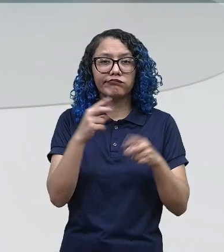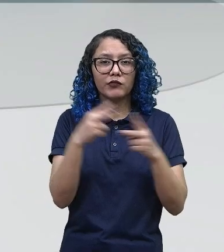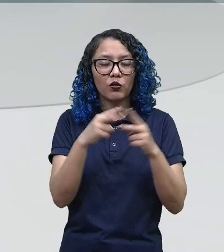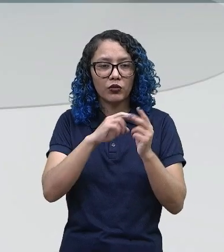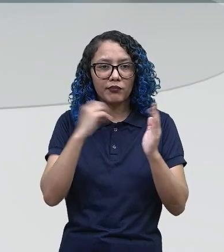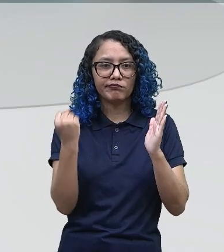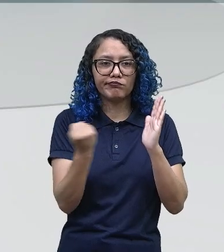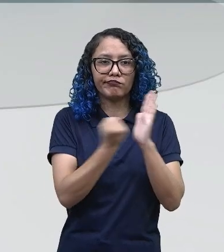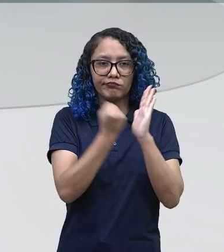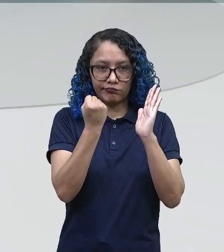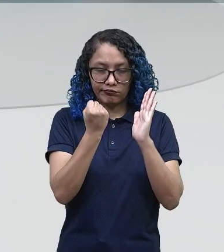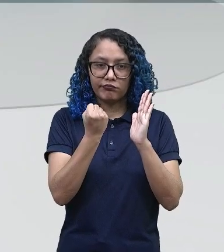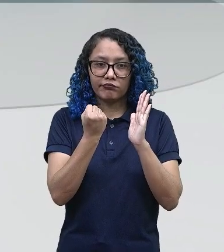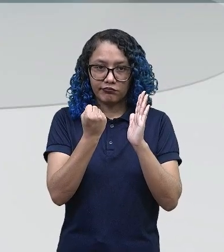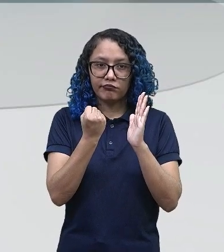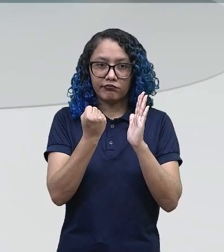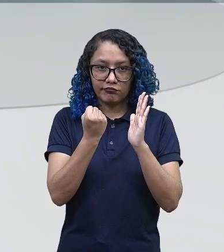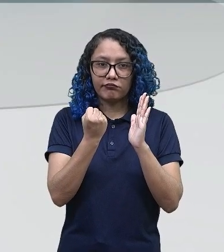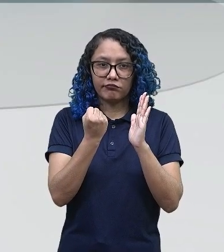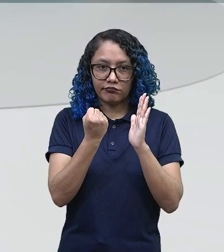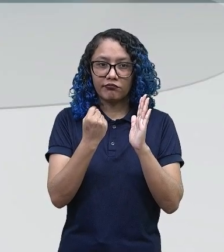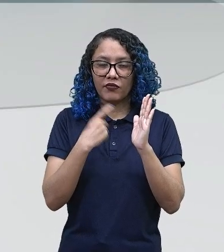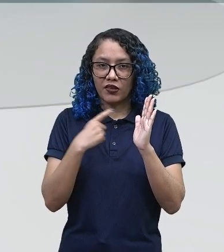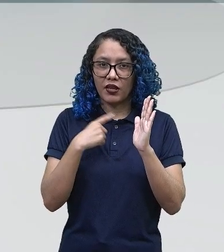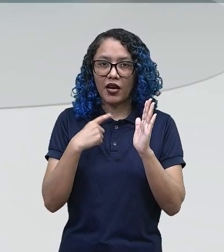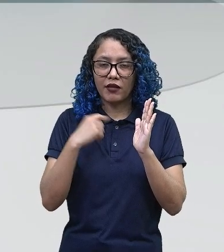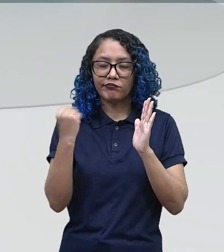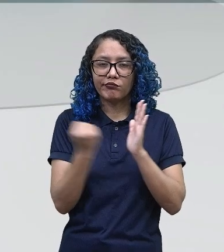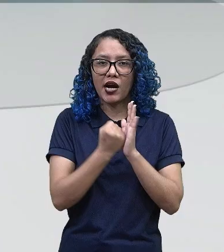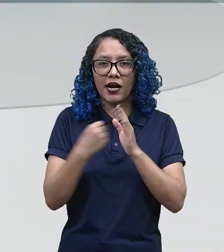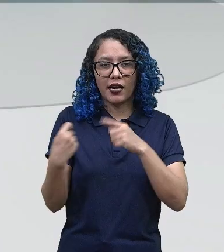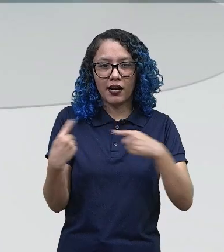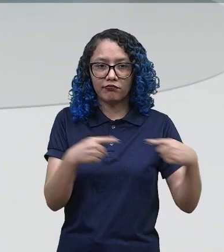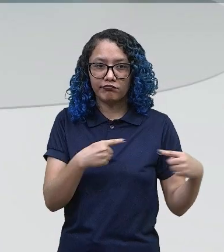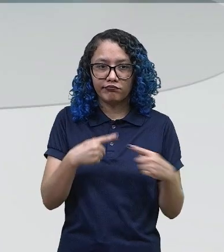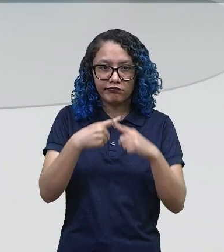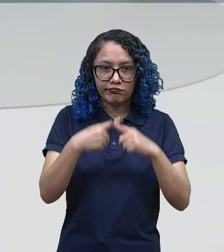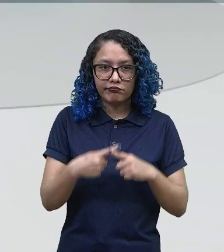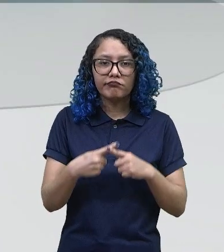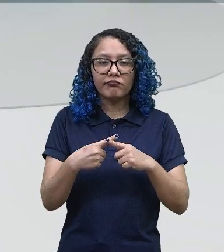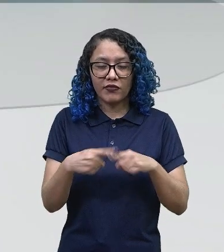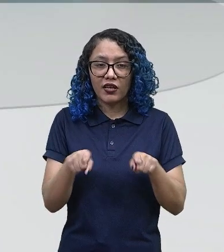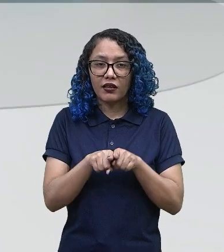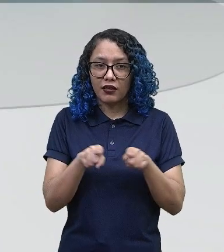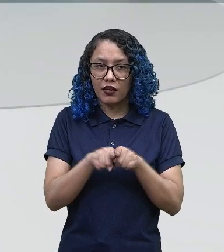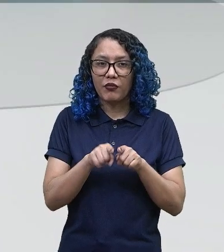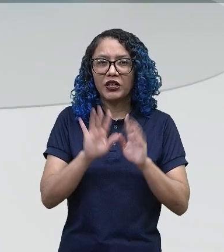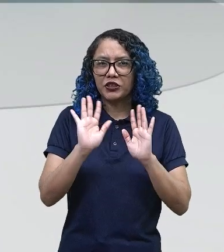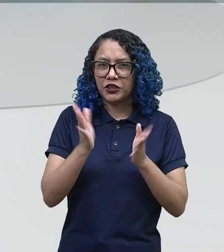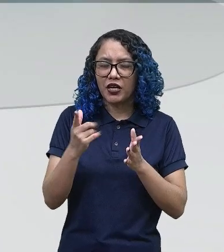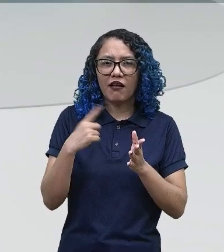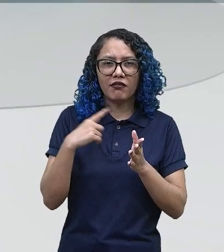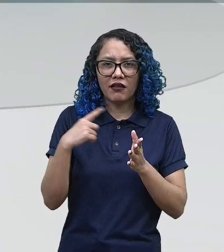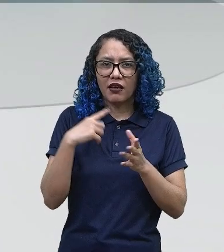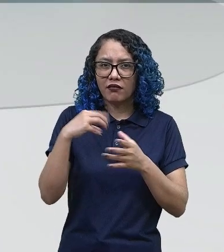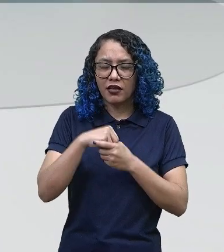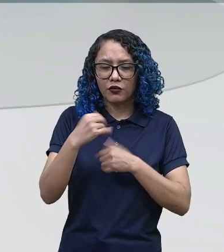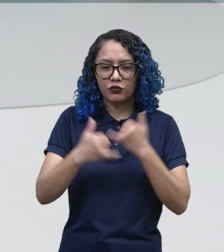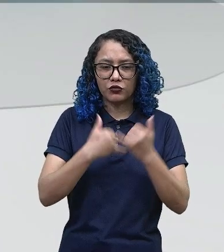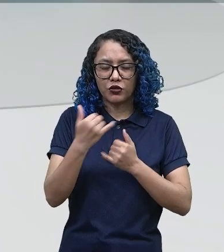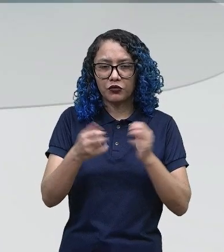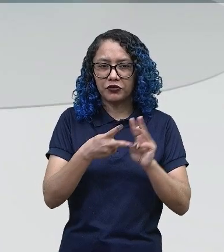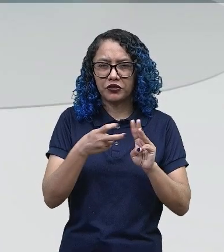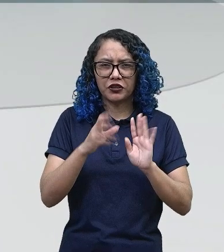a apresentação dessa modalidade. O Uca-Uca ela está inserida nos Jogos Indígenas desde a primeira edição e, dentre